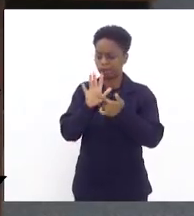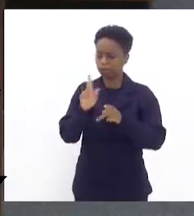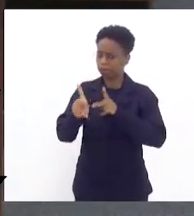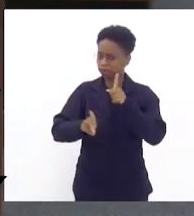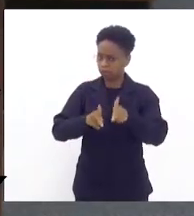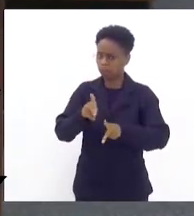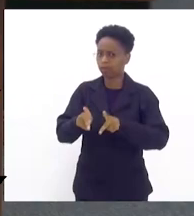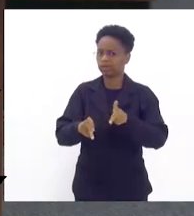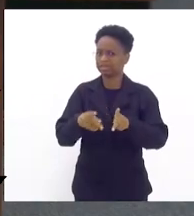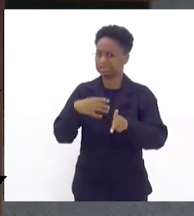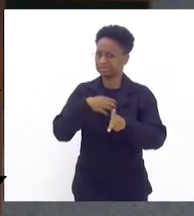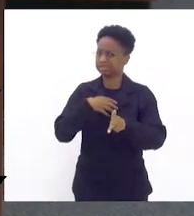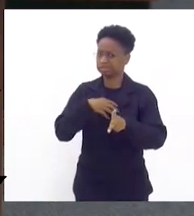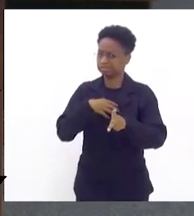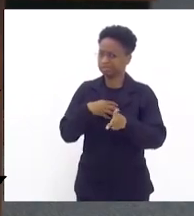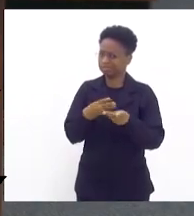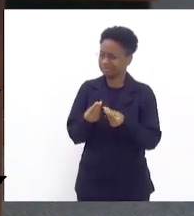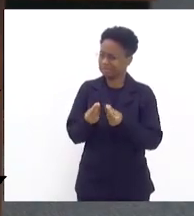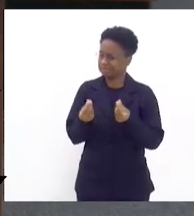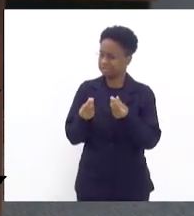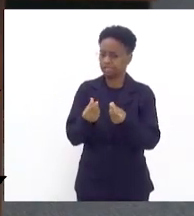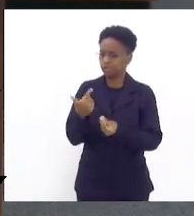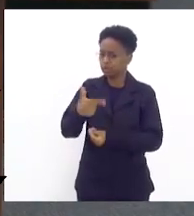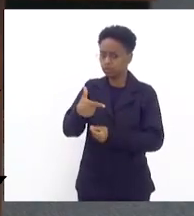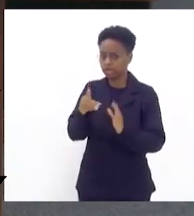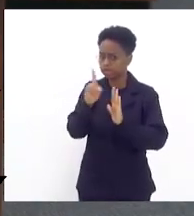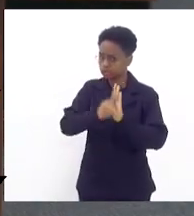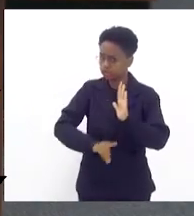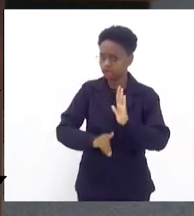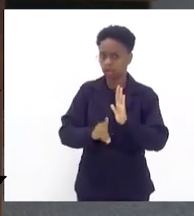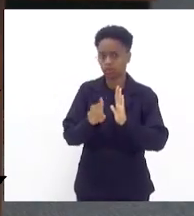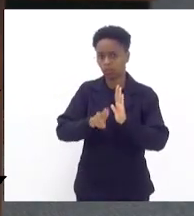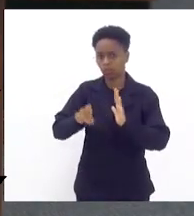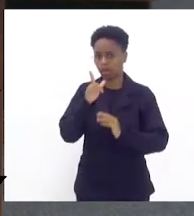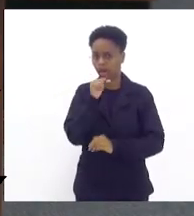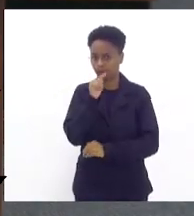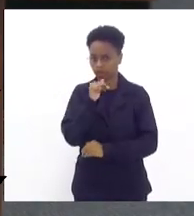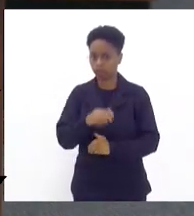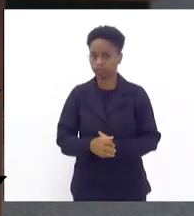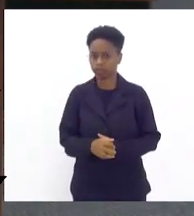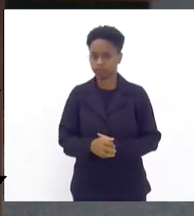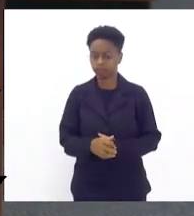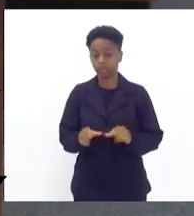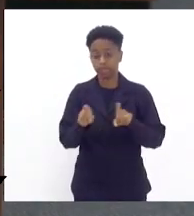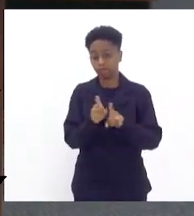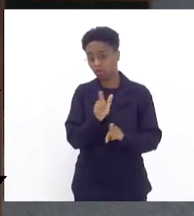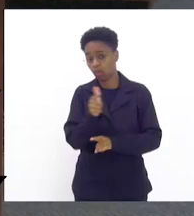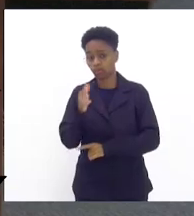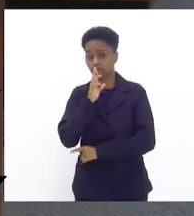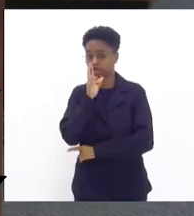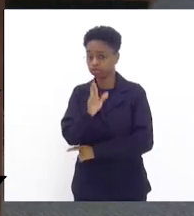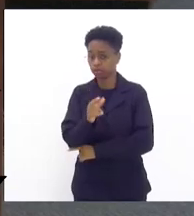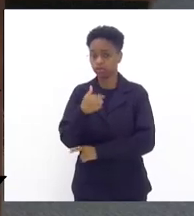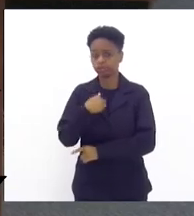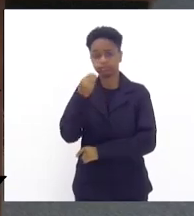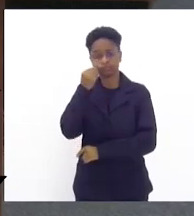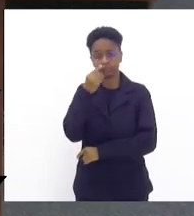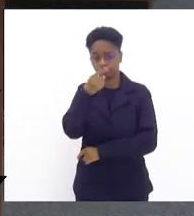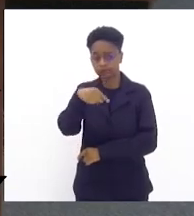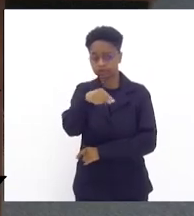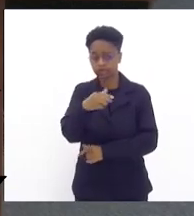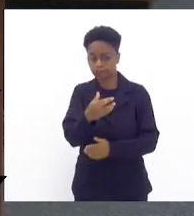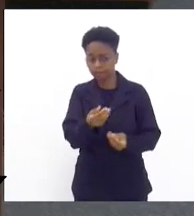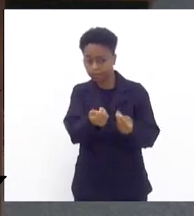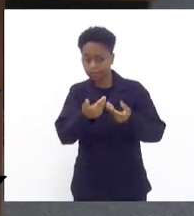população escassa, sem direito a usar a água. Outra resposta que eu venho buscar aqui,